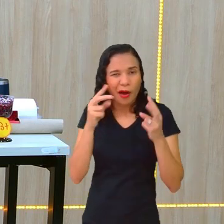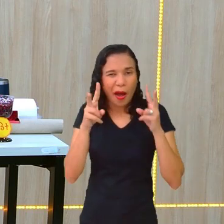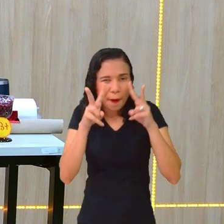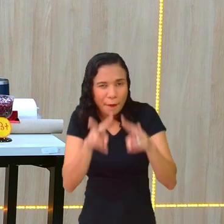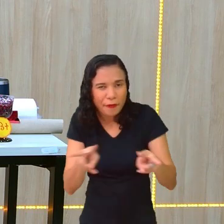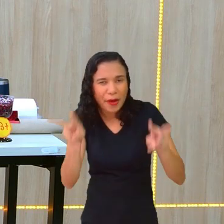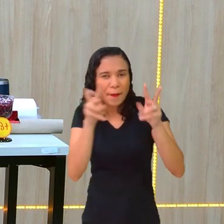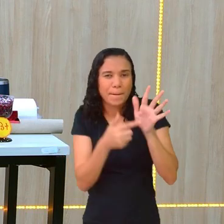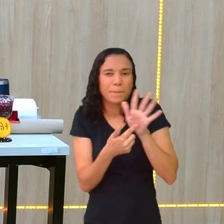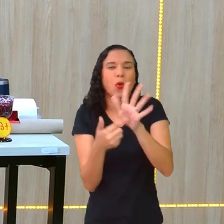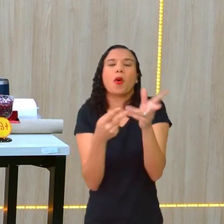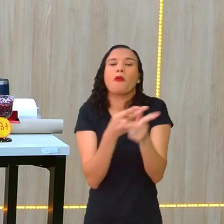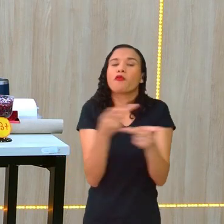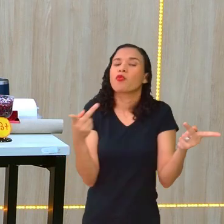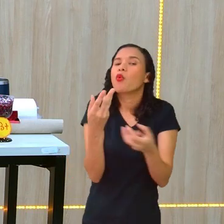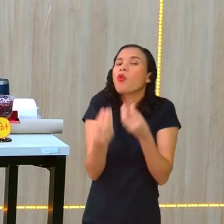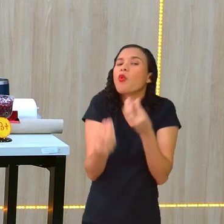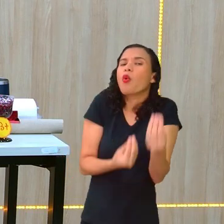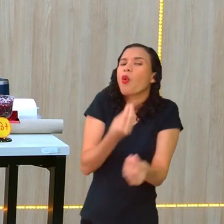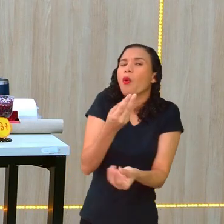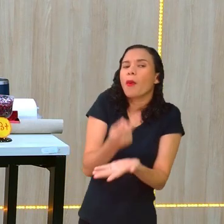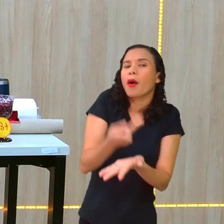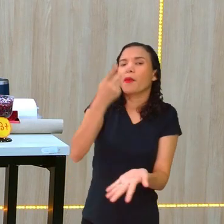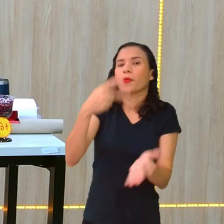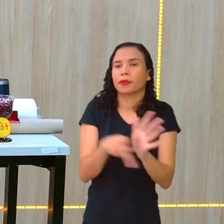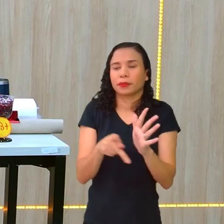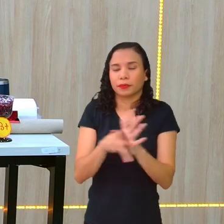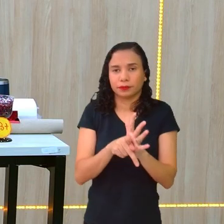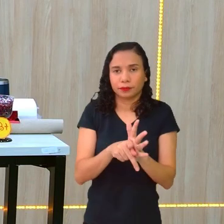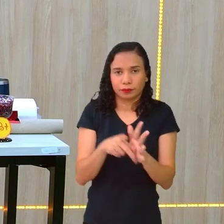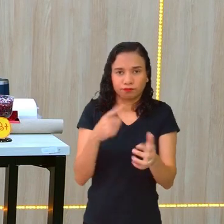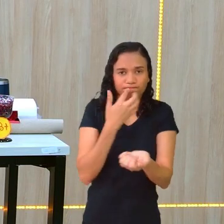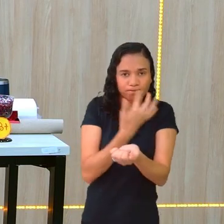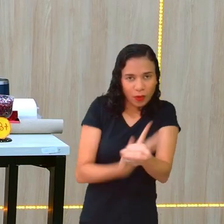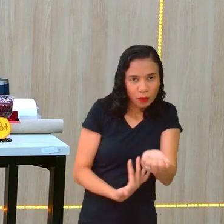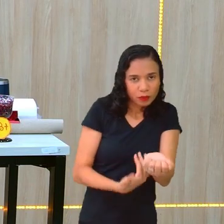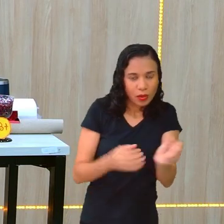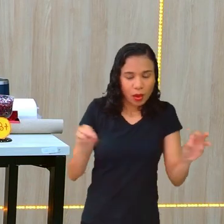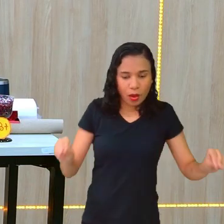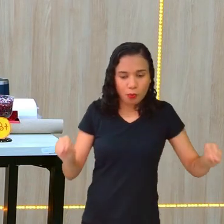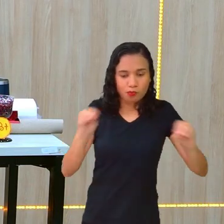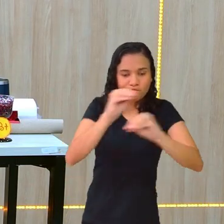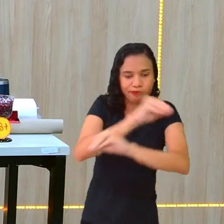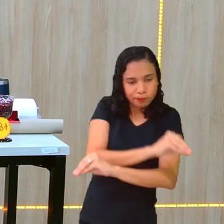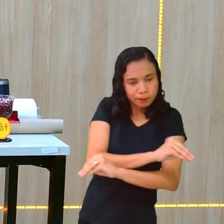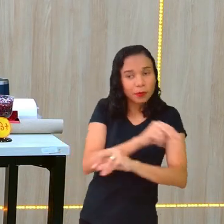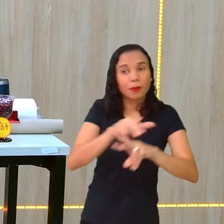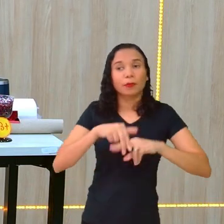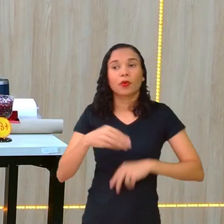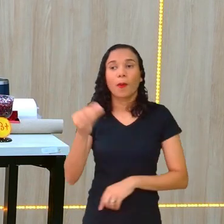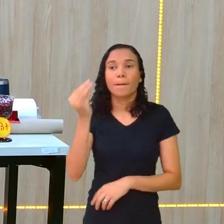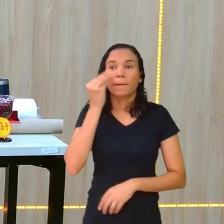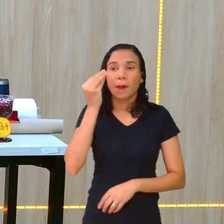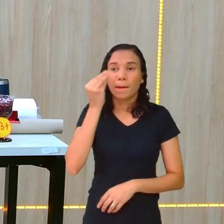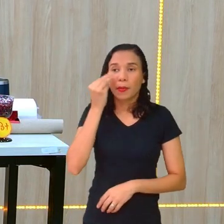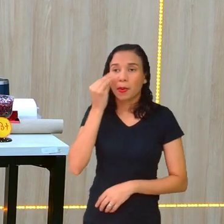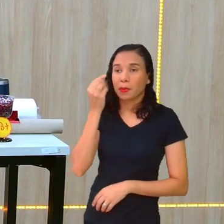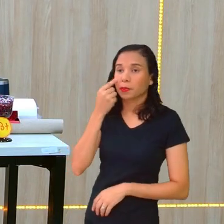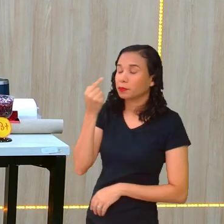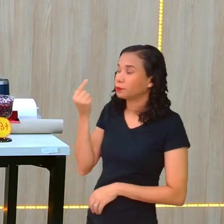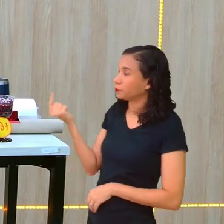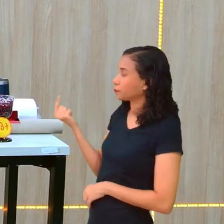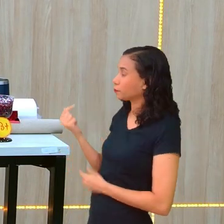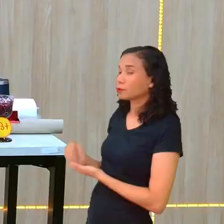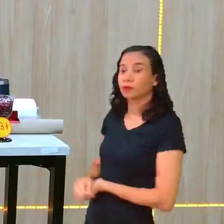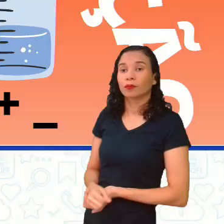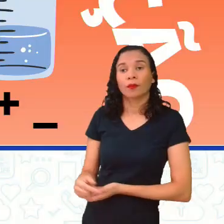vou mostrar a vocês como ocorre a transfusão sanguínea. Então, observem a